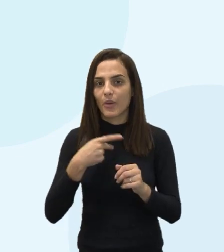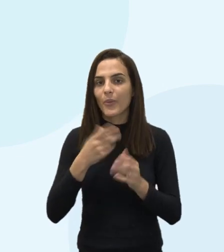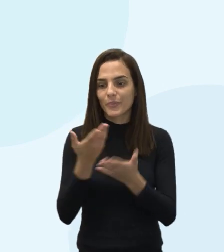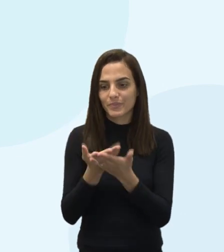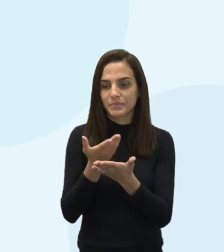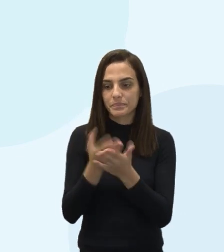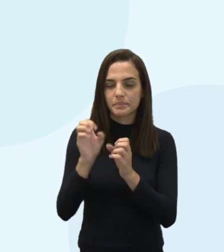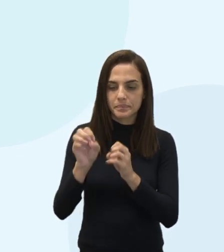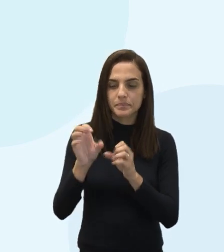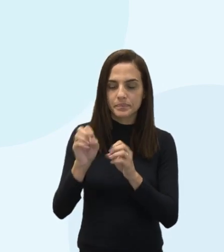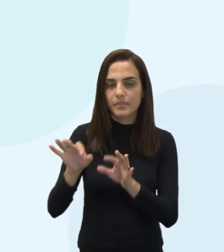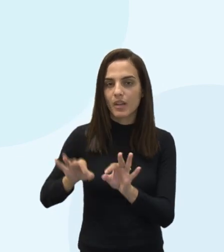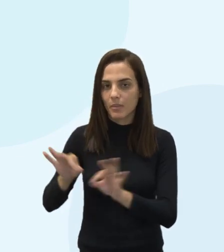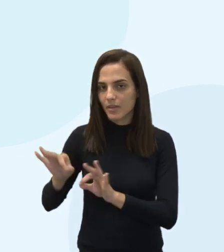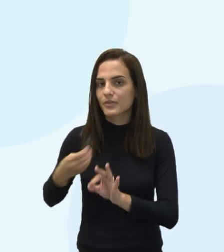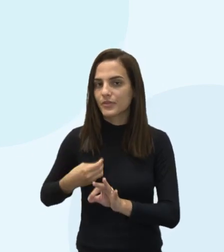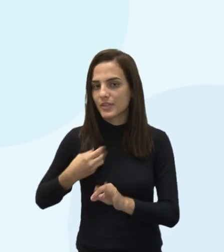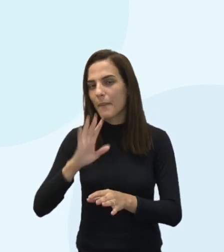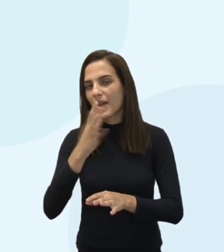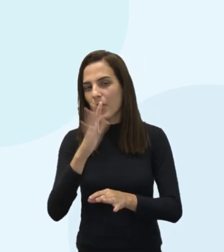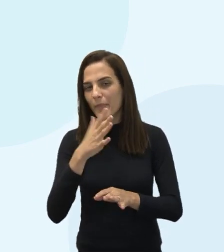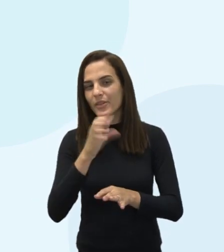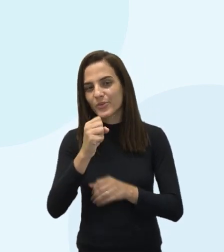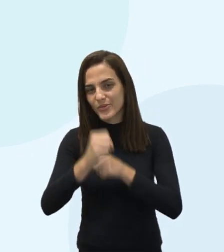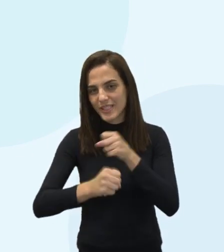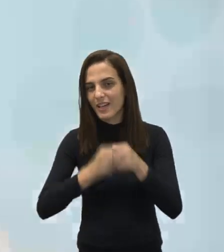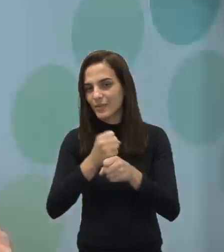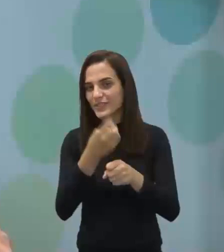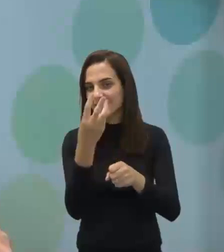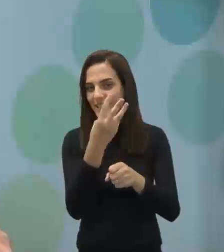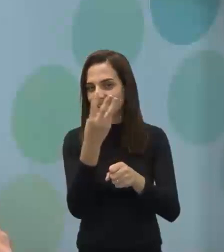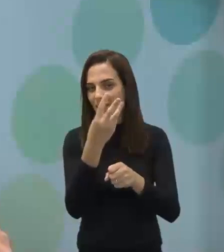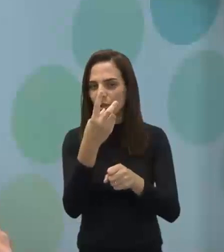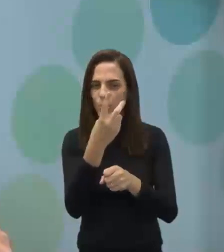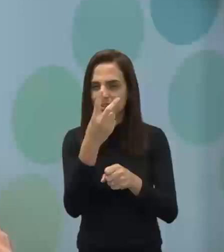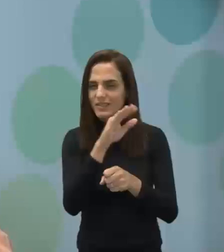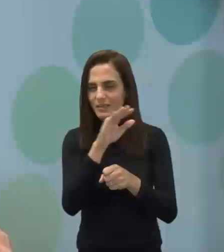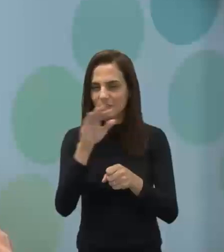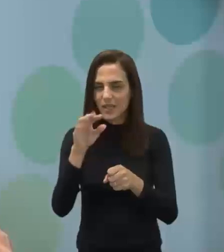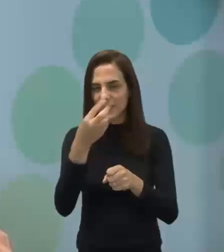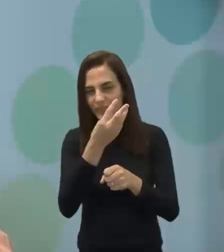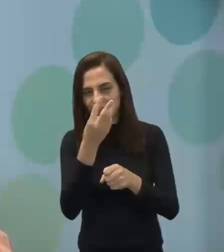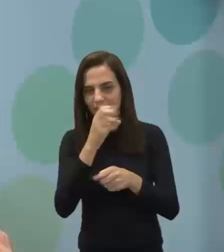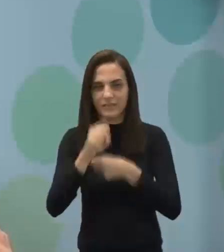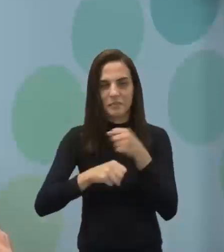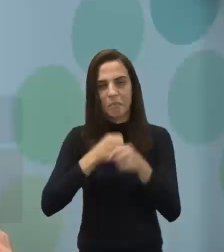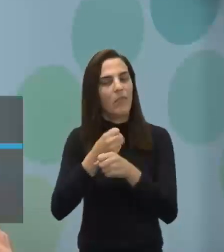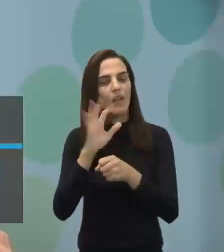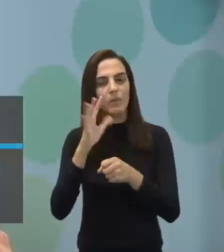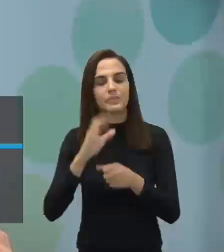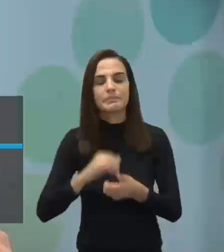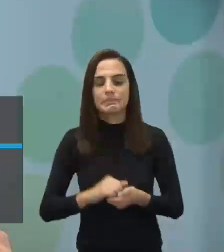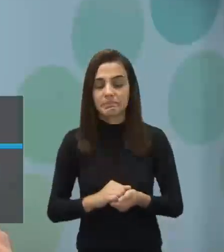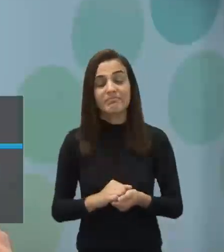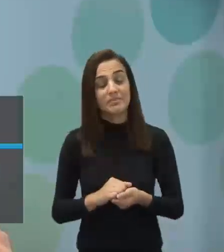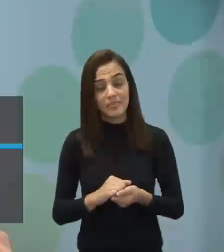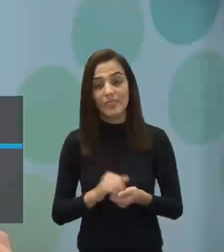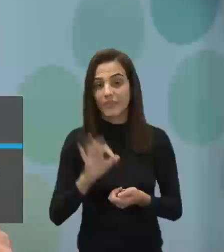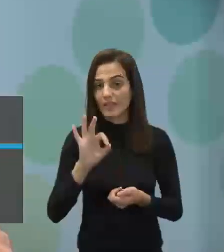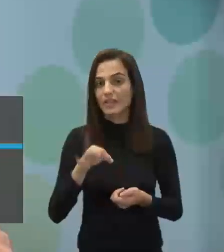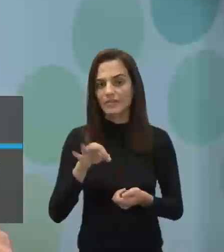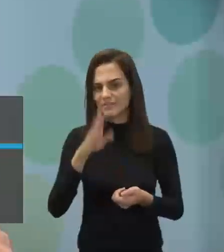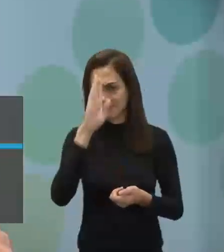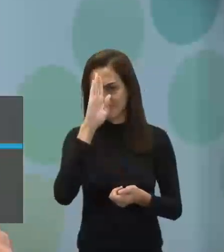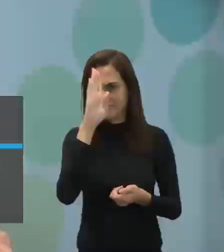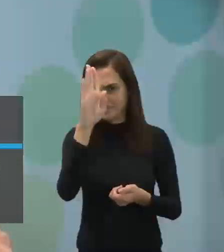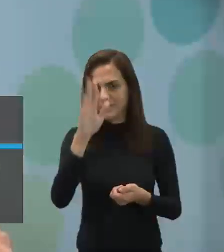algum tempo, aí, uns 3 anos mais ou menos. Acho que deu 2 anos e meio para 3, mais ou menos. E realmente, principalmente os alunos